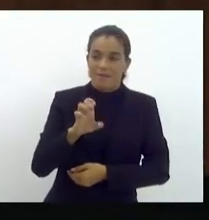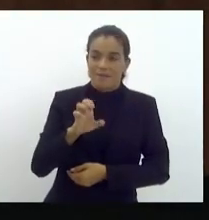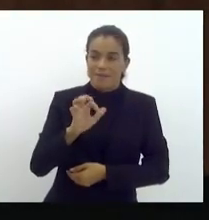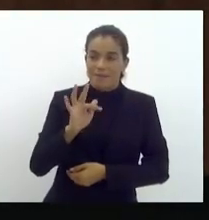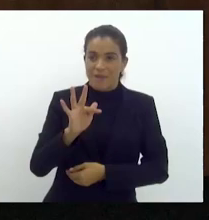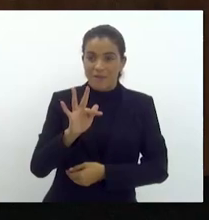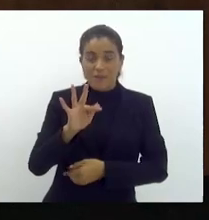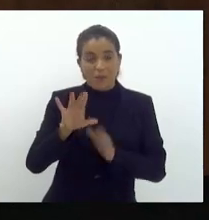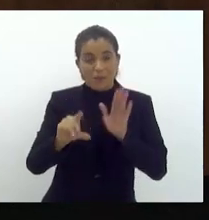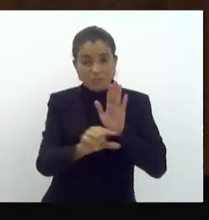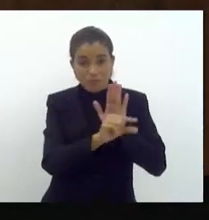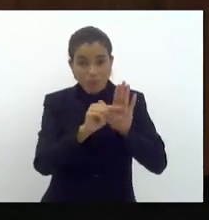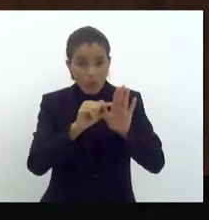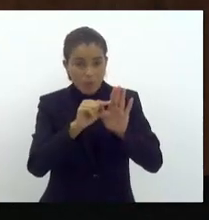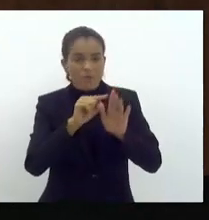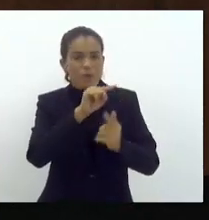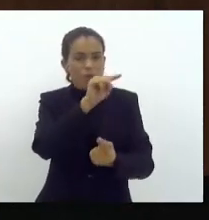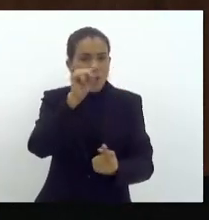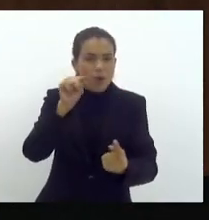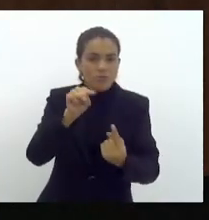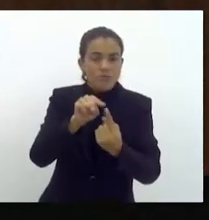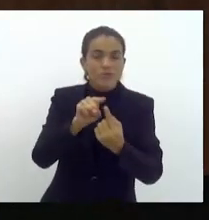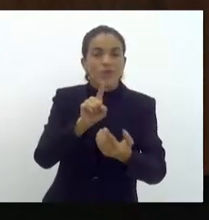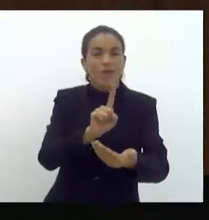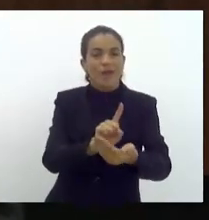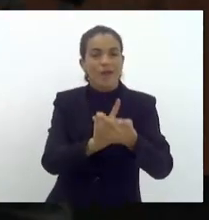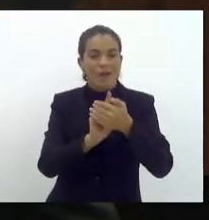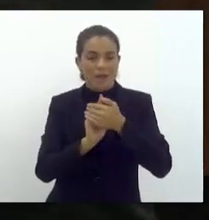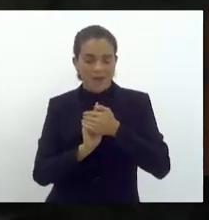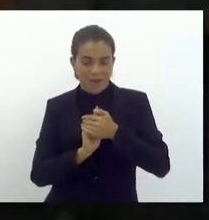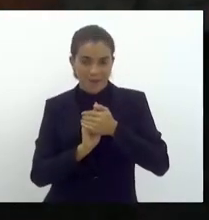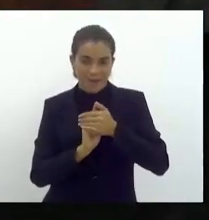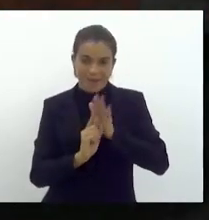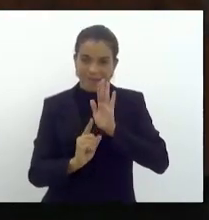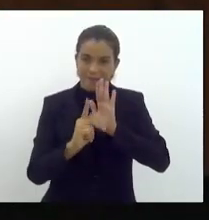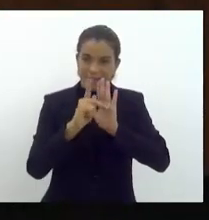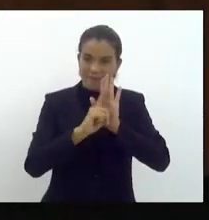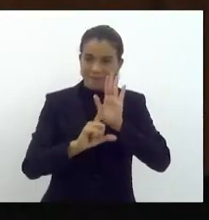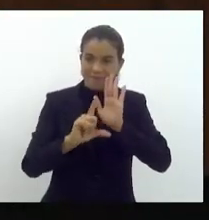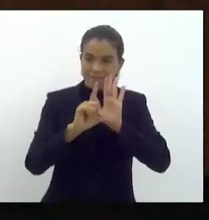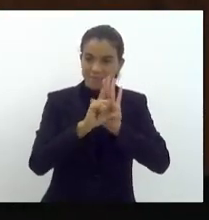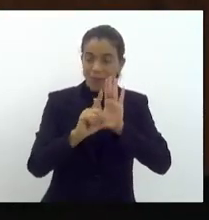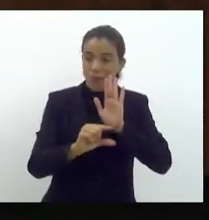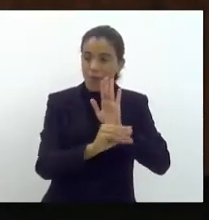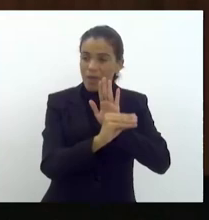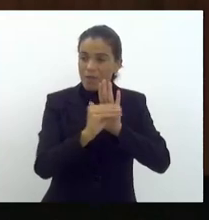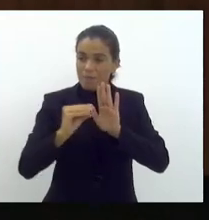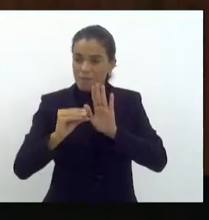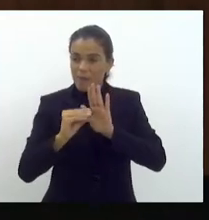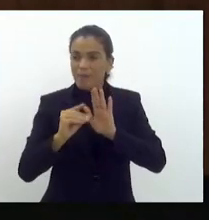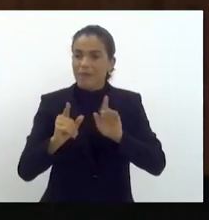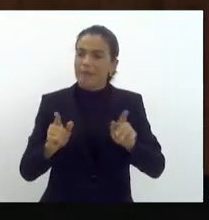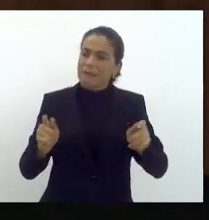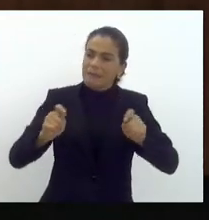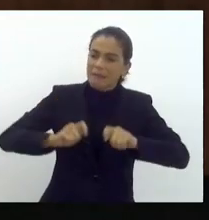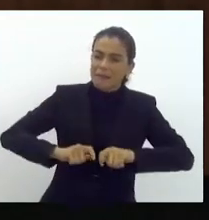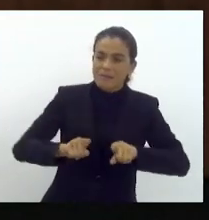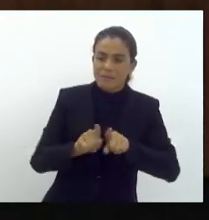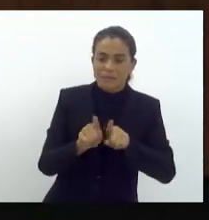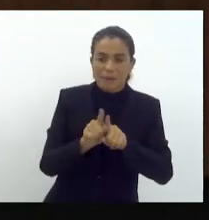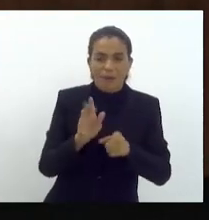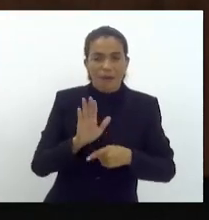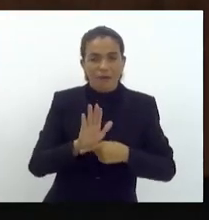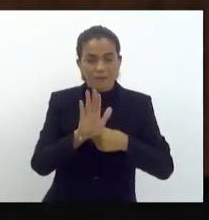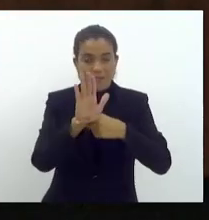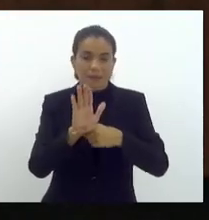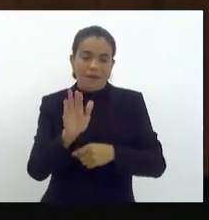foi no sentido de acolher nesse projeto uma Emenda que pudesse também auxiliar